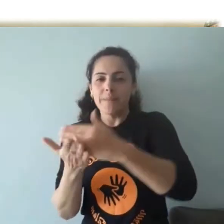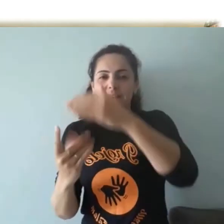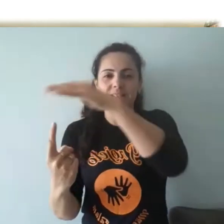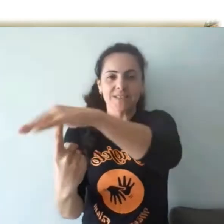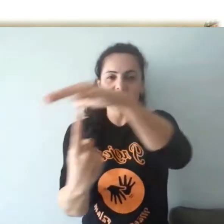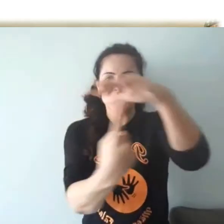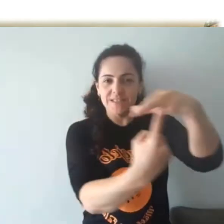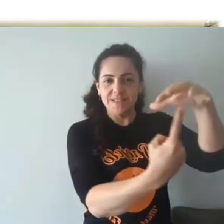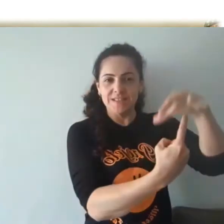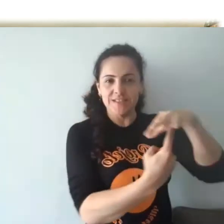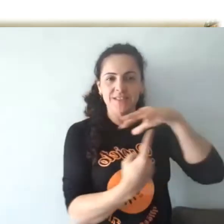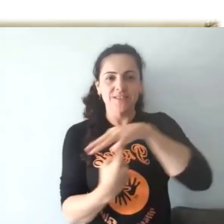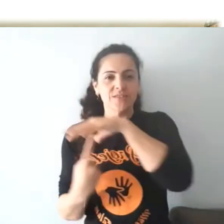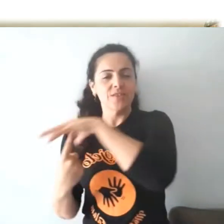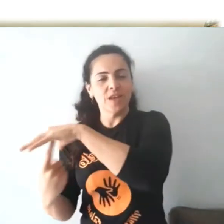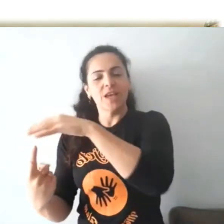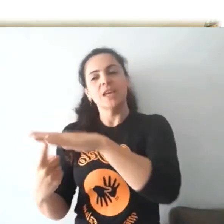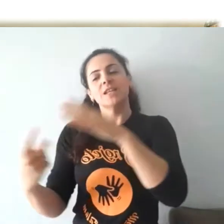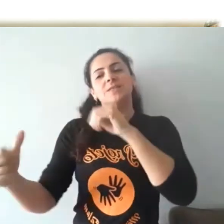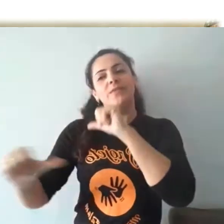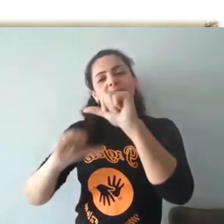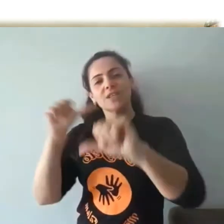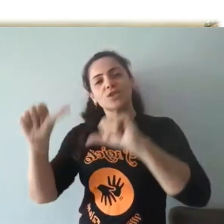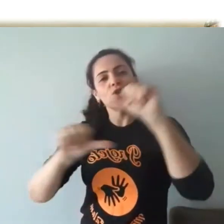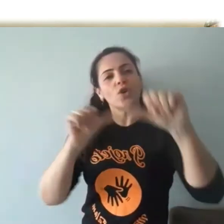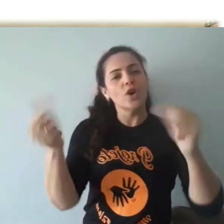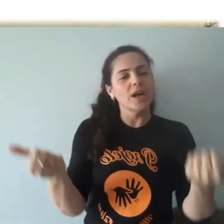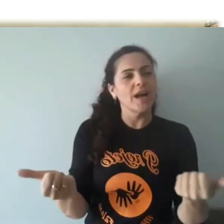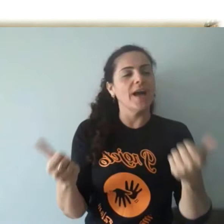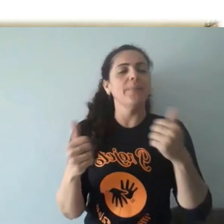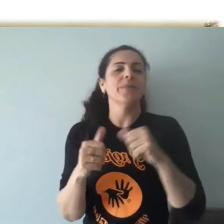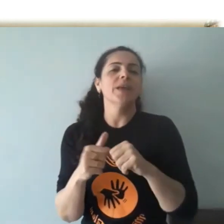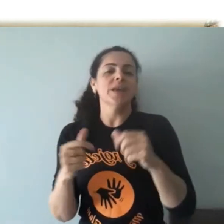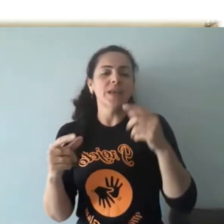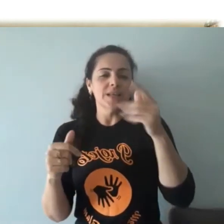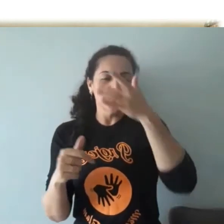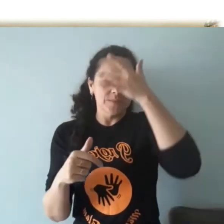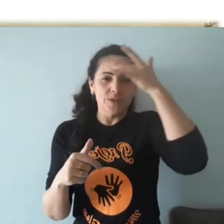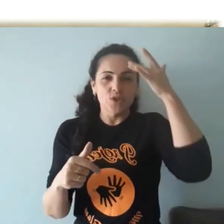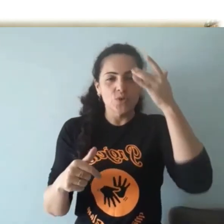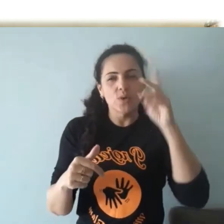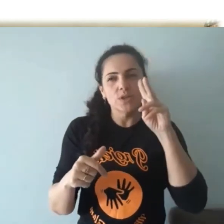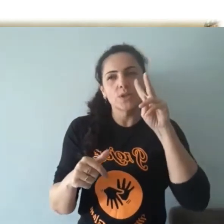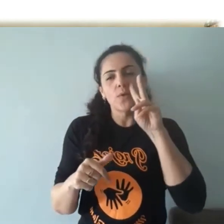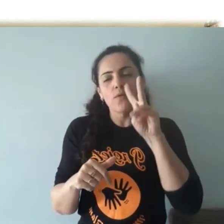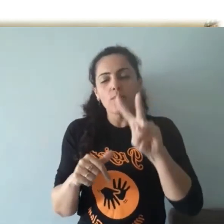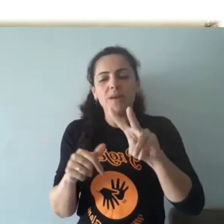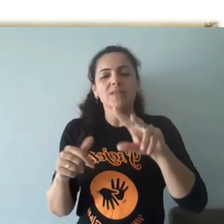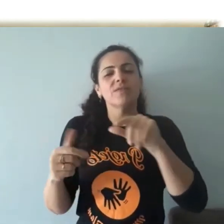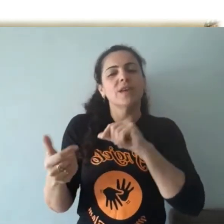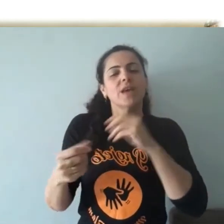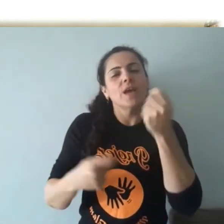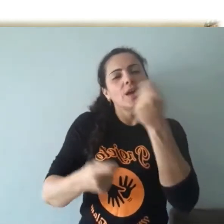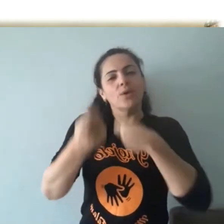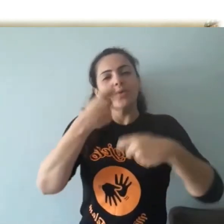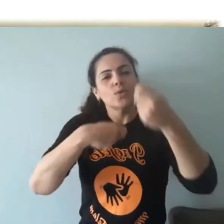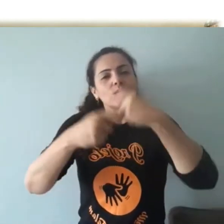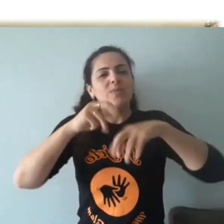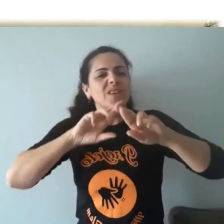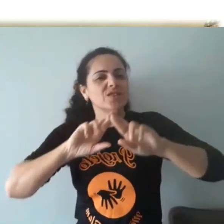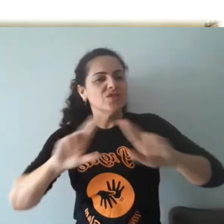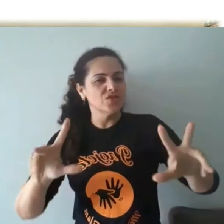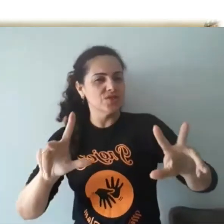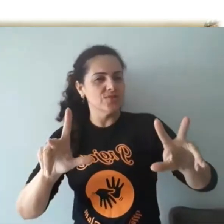oportunidade para que as pessoas então consigam mudar a sua classe social. né? E aí a gente tem, então, o surgimento